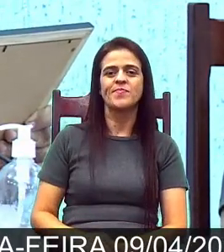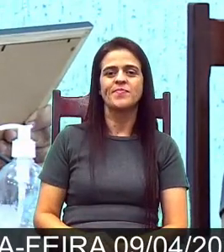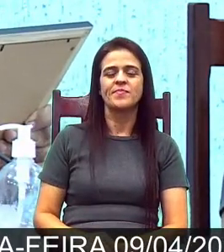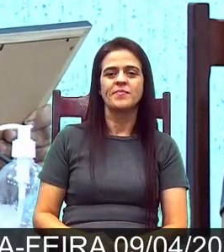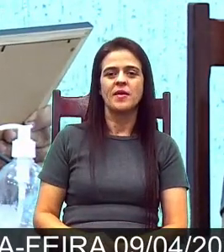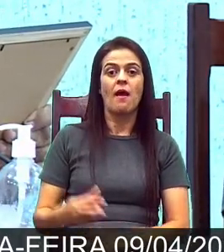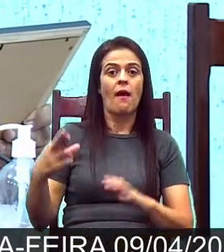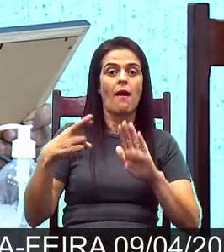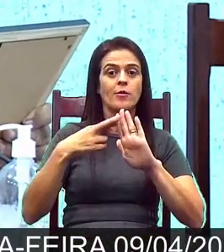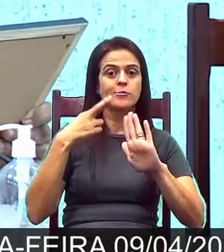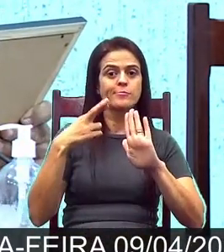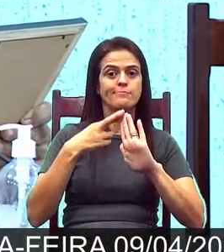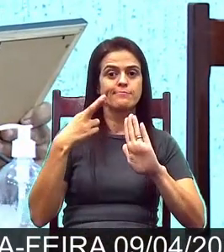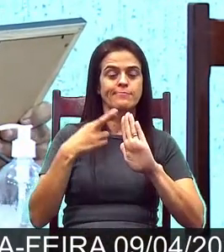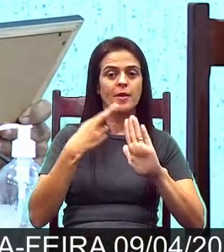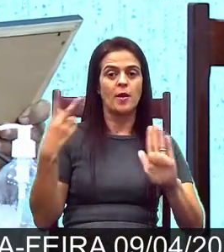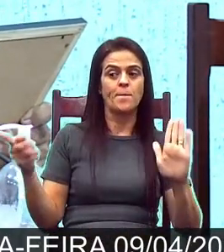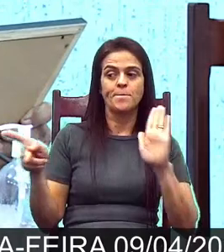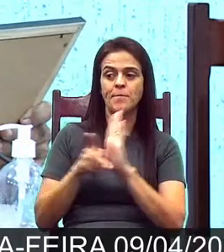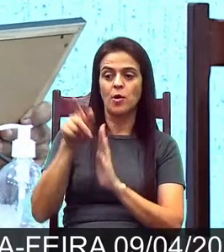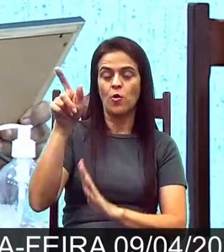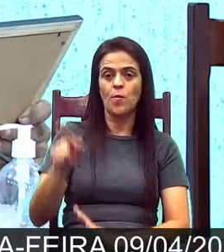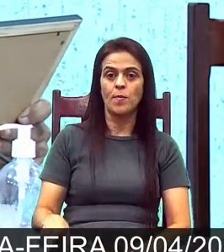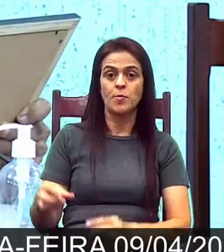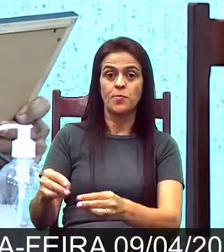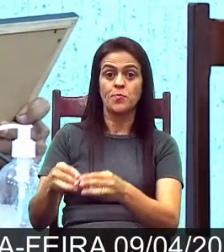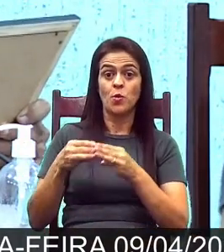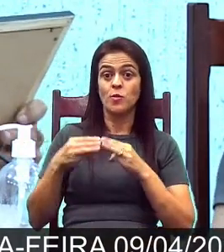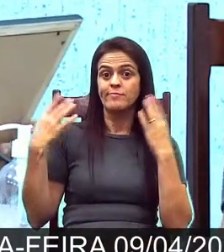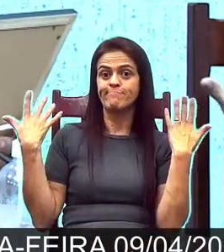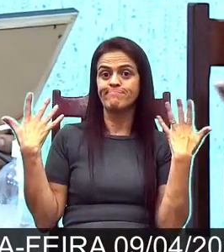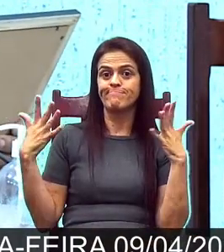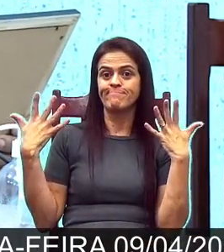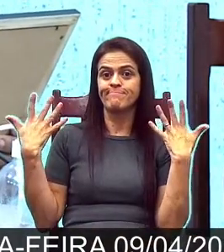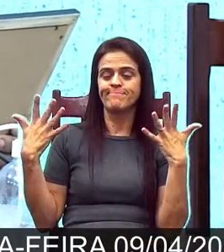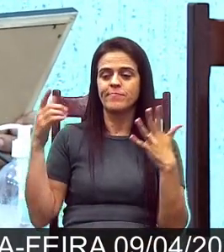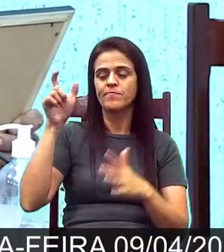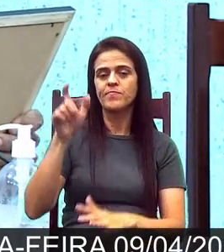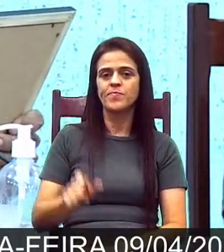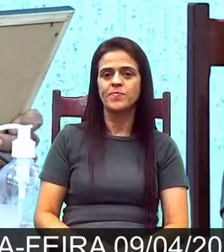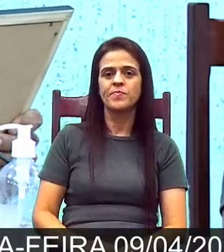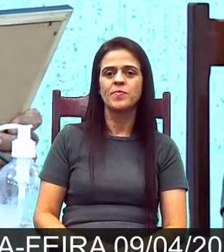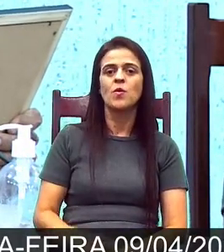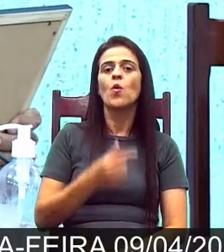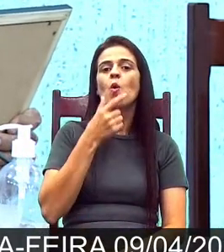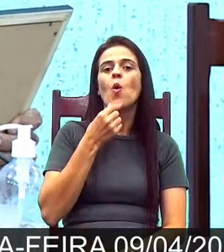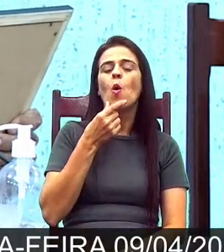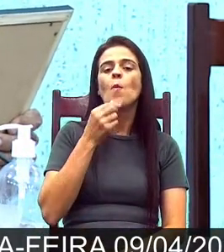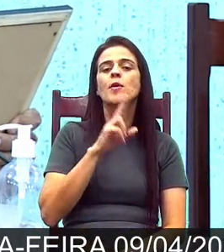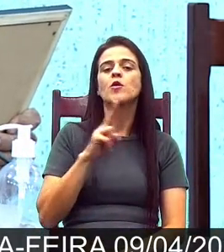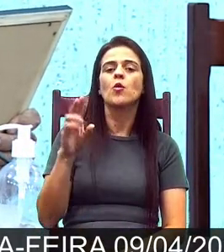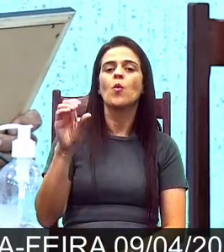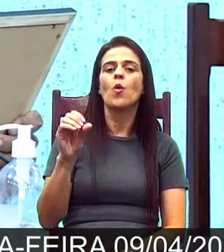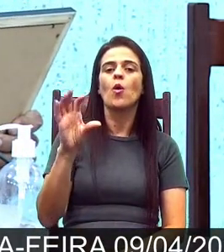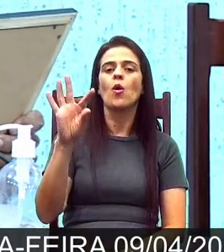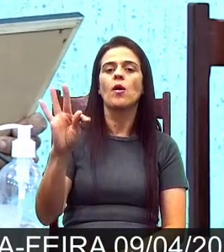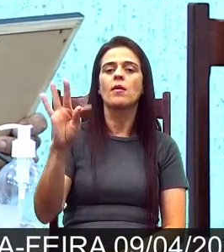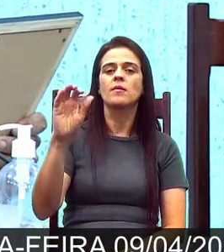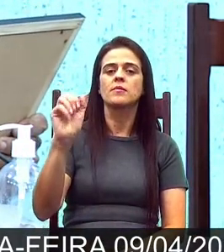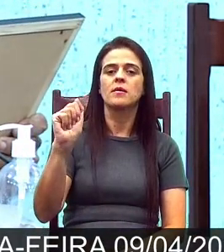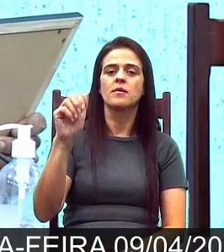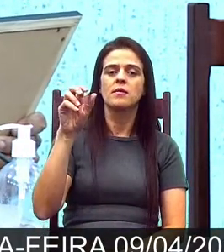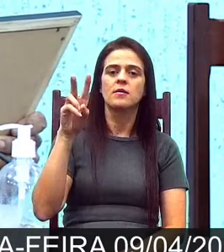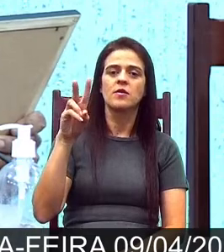do regimento interno, esta moção de aplauso, parabenizando Otávio Rodrigues da Silva.